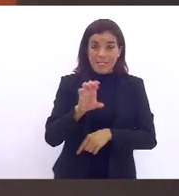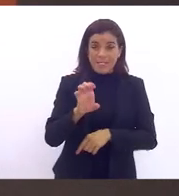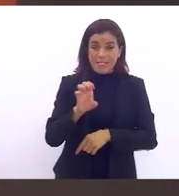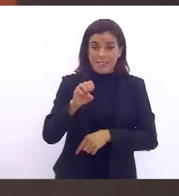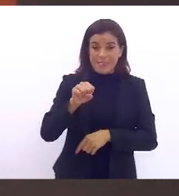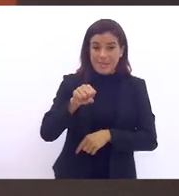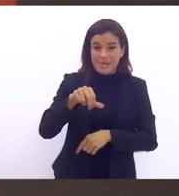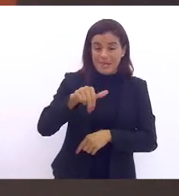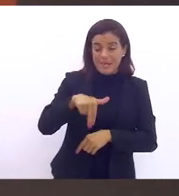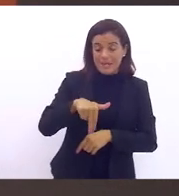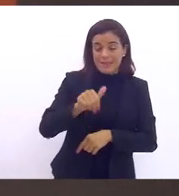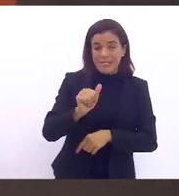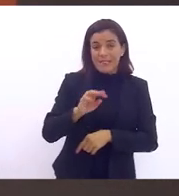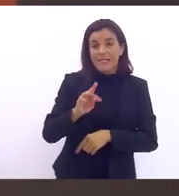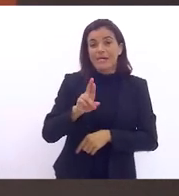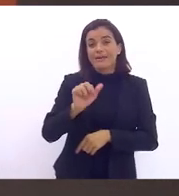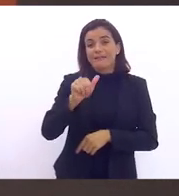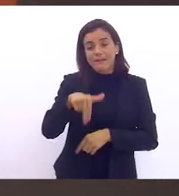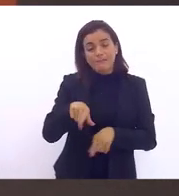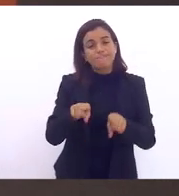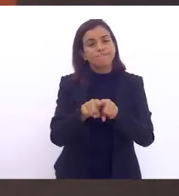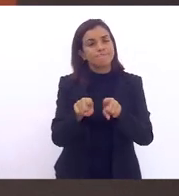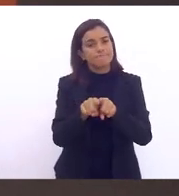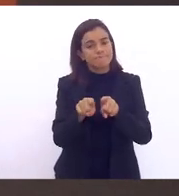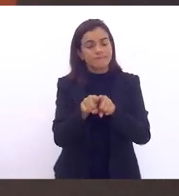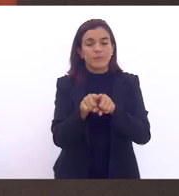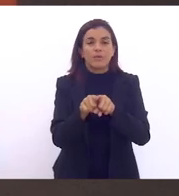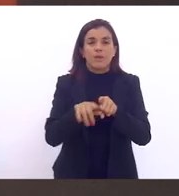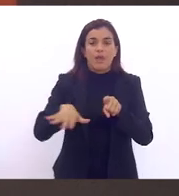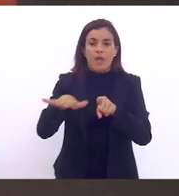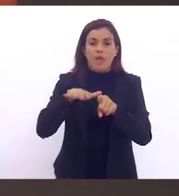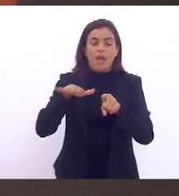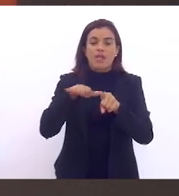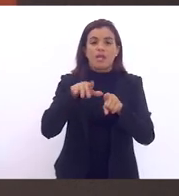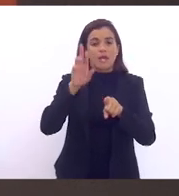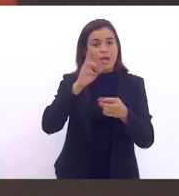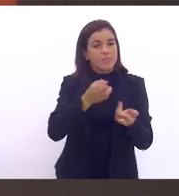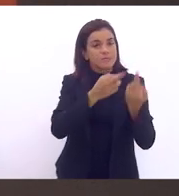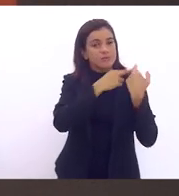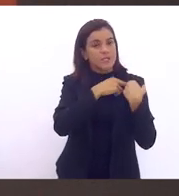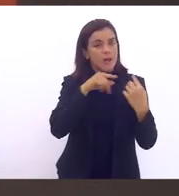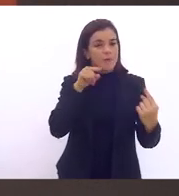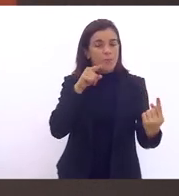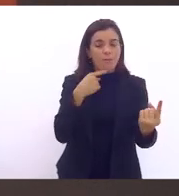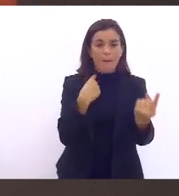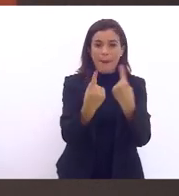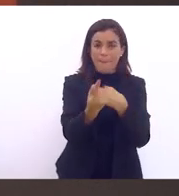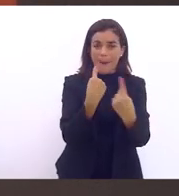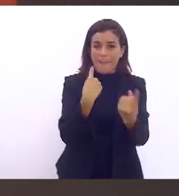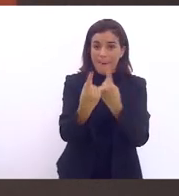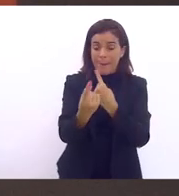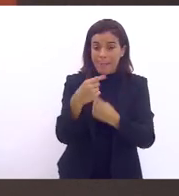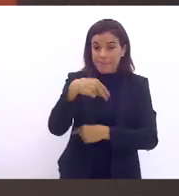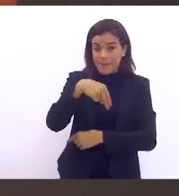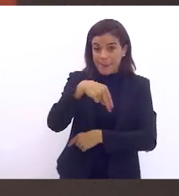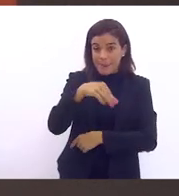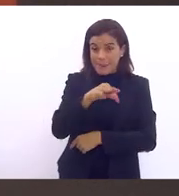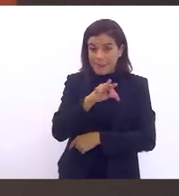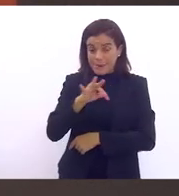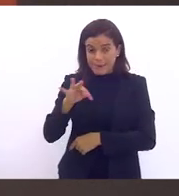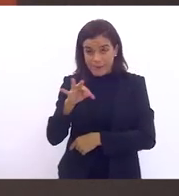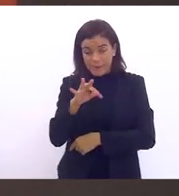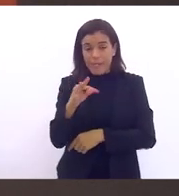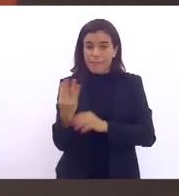e e também outros setores eh do ramo de rodovias ah em outubro a ntt ela ela colocou